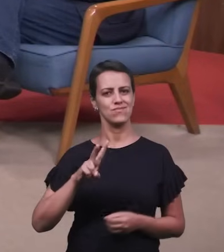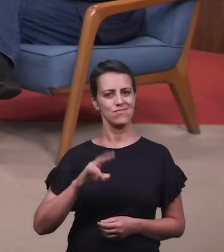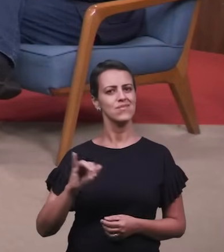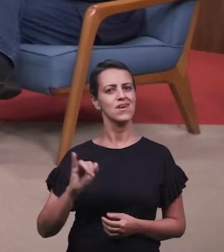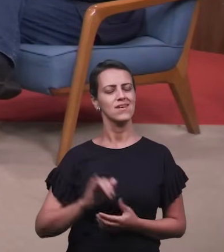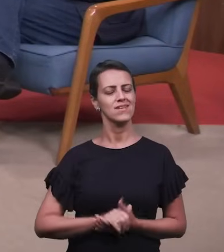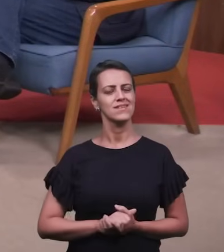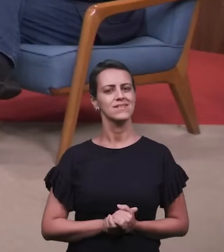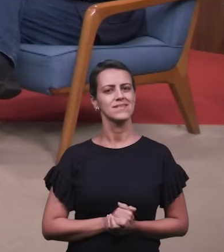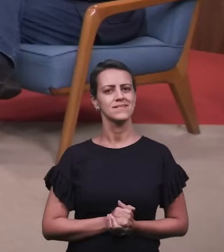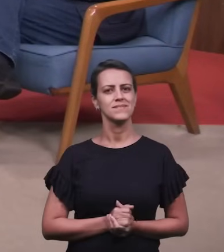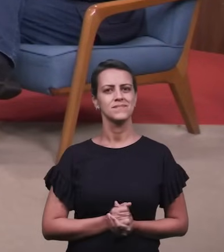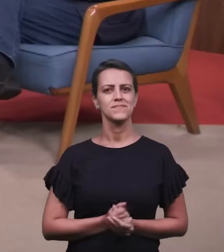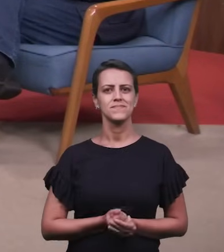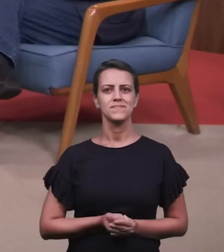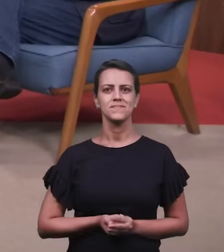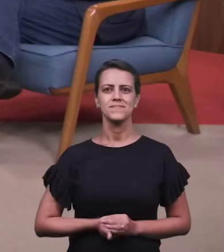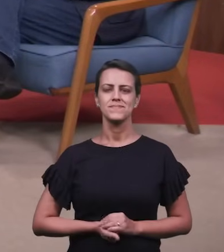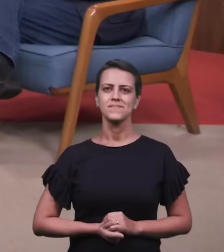Jesus. Louvado seja o nome do Senhor. Bom,